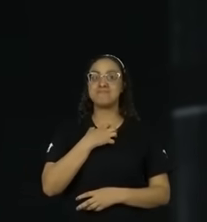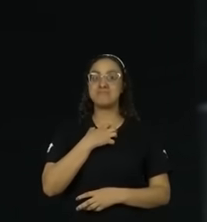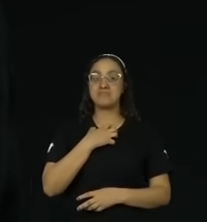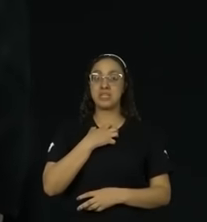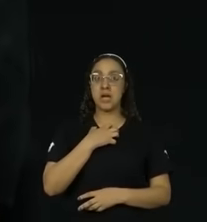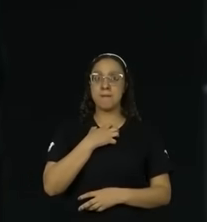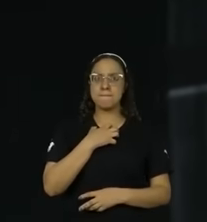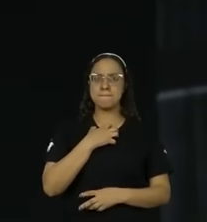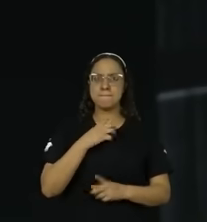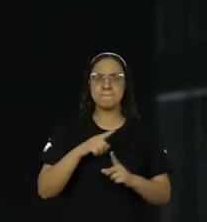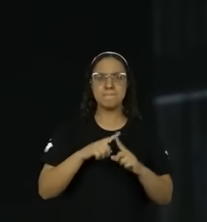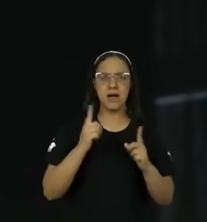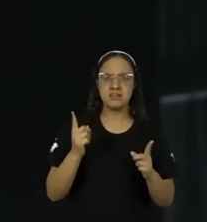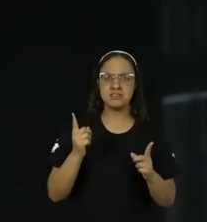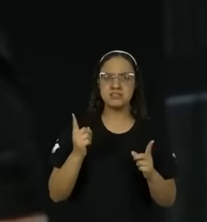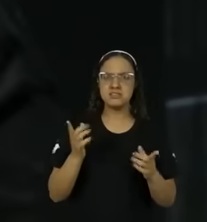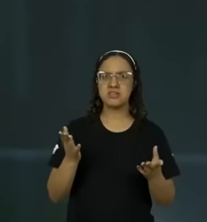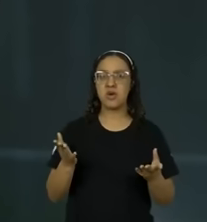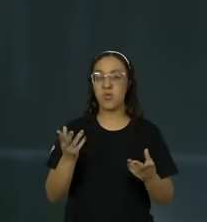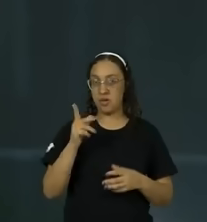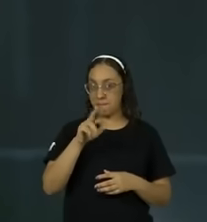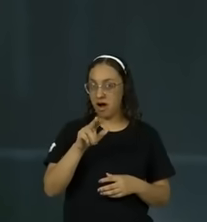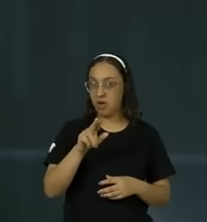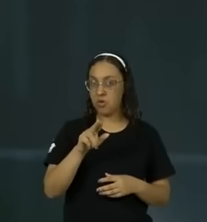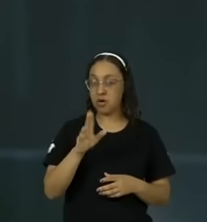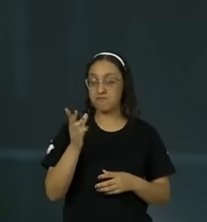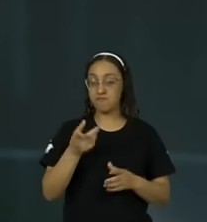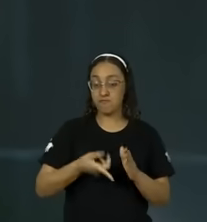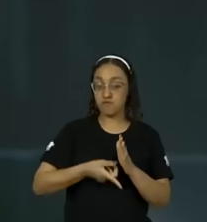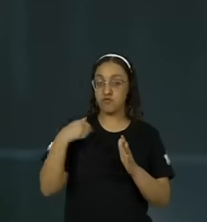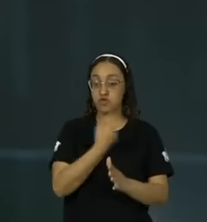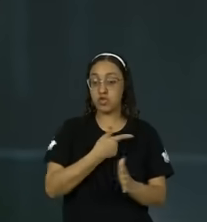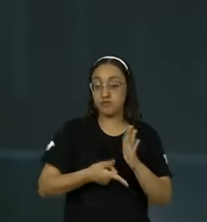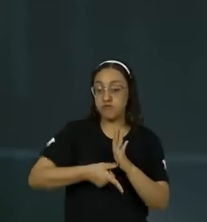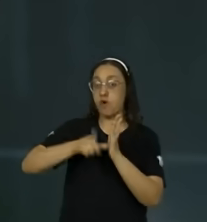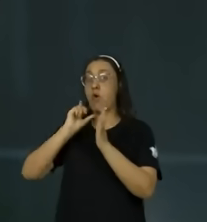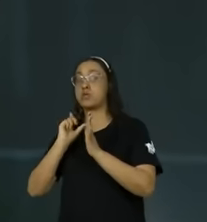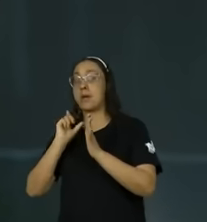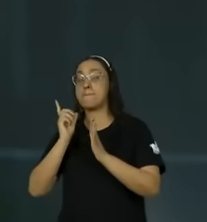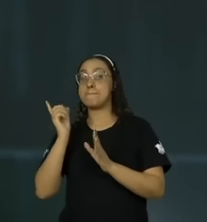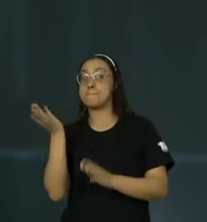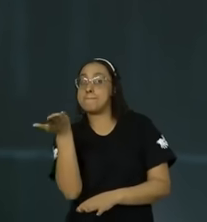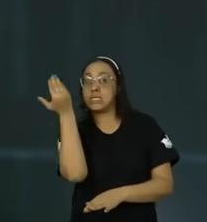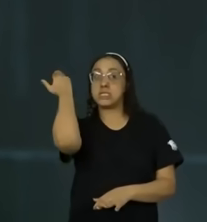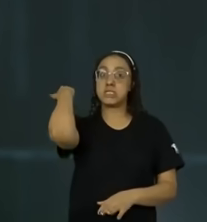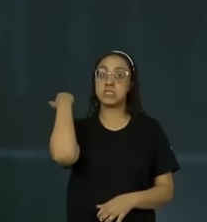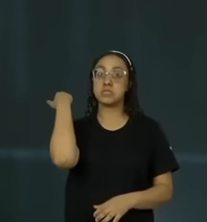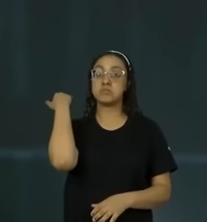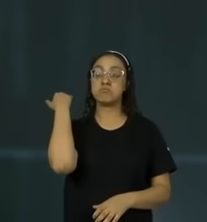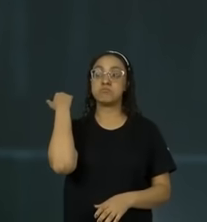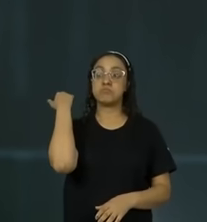José no poço, a Bíblia não diz que ele chora. Quando arrancam sua túnica, a Bíblia não diz que ele